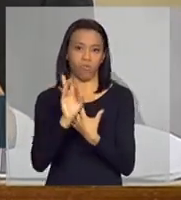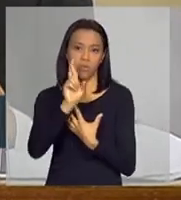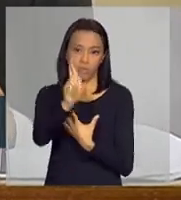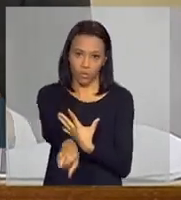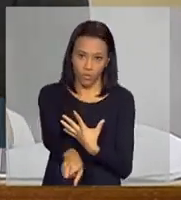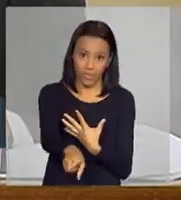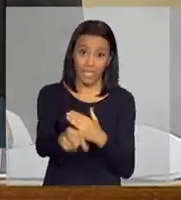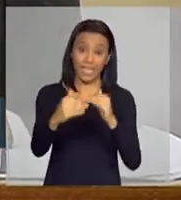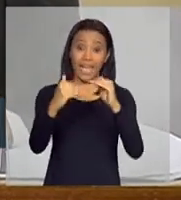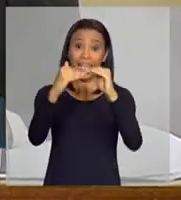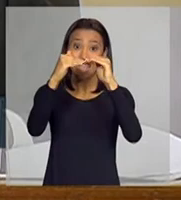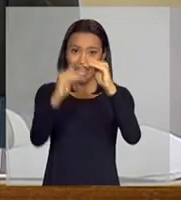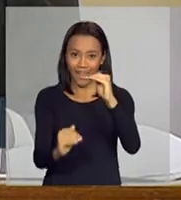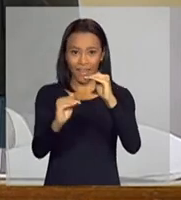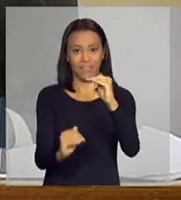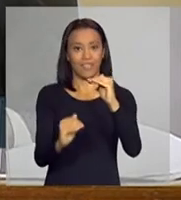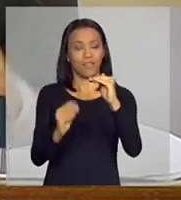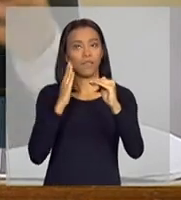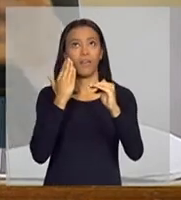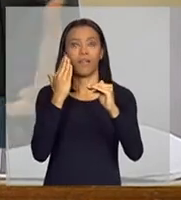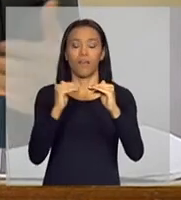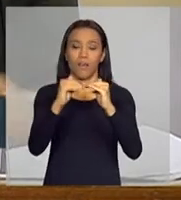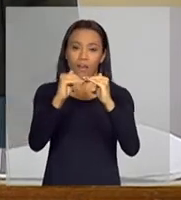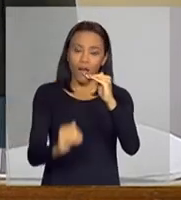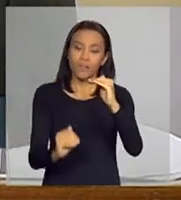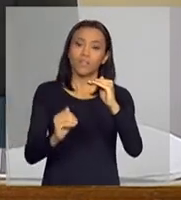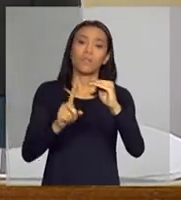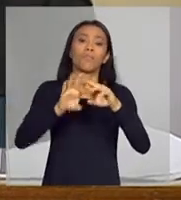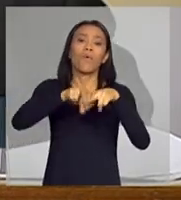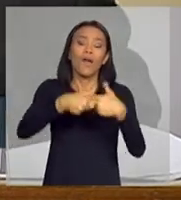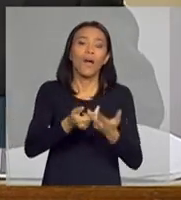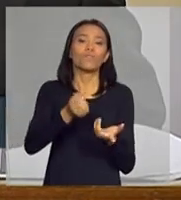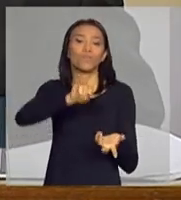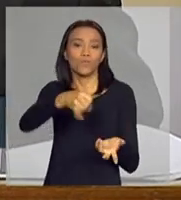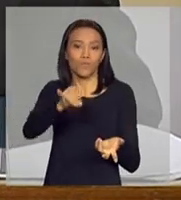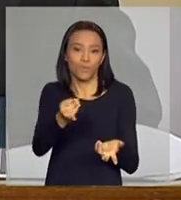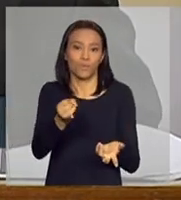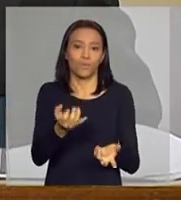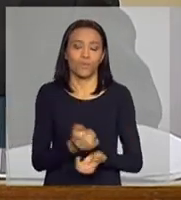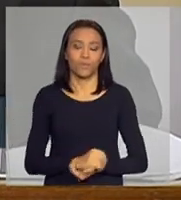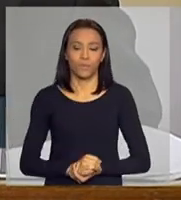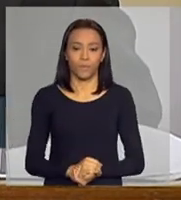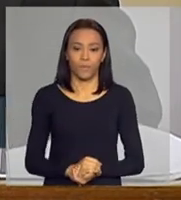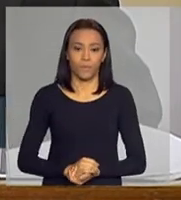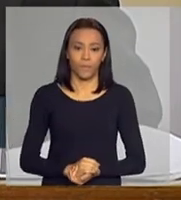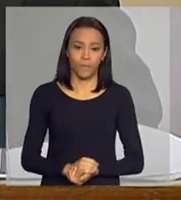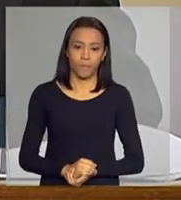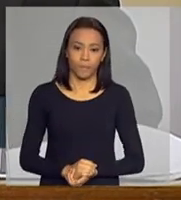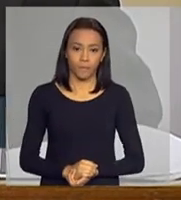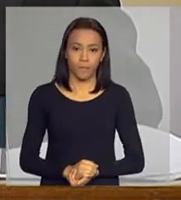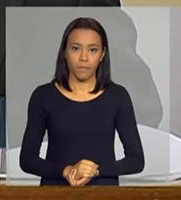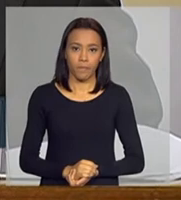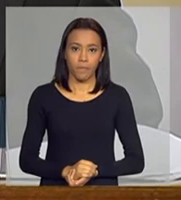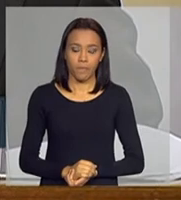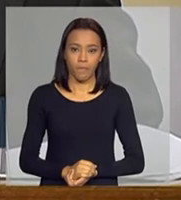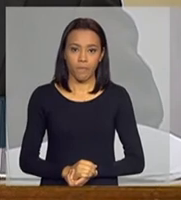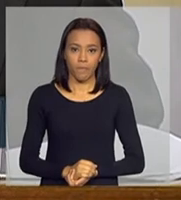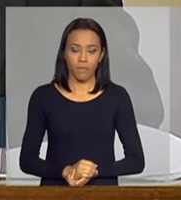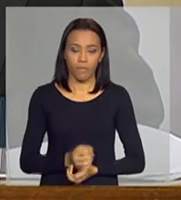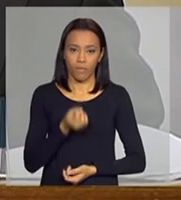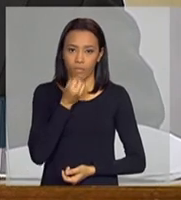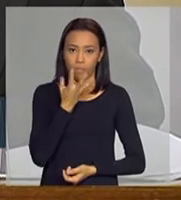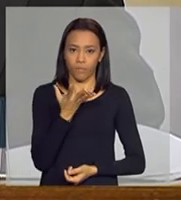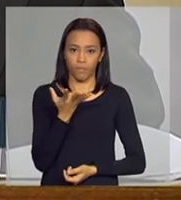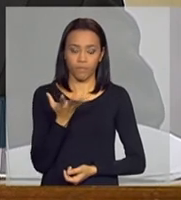dá essa queda graças a esse gasto de juros Que Será menor passamos adiante bom